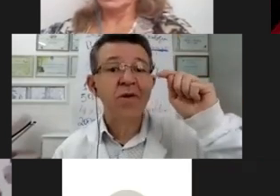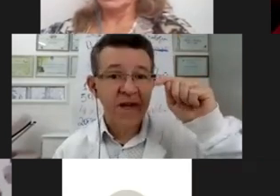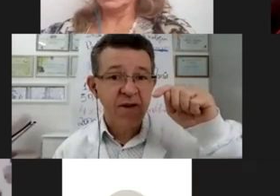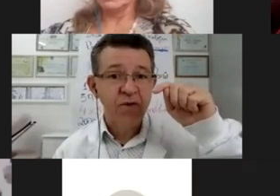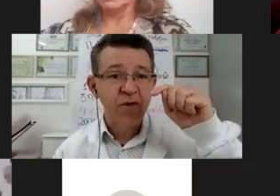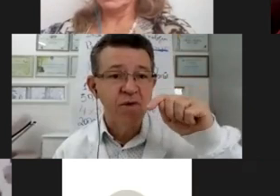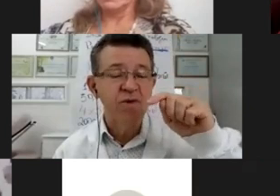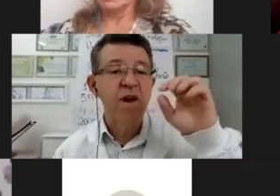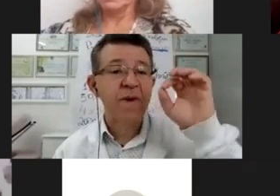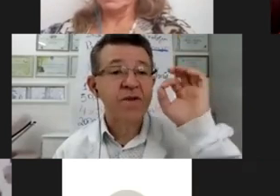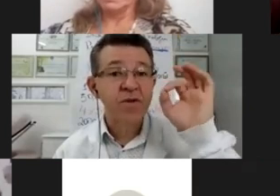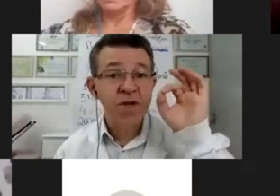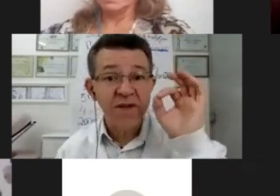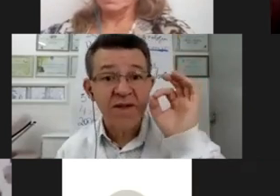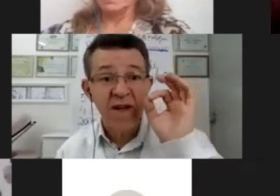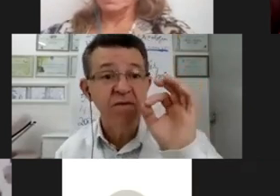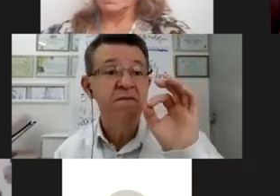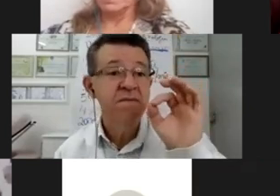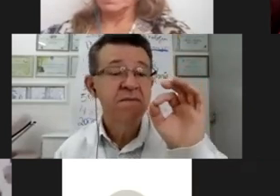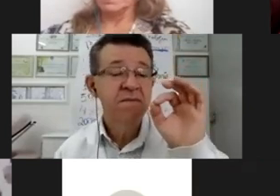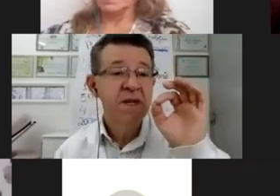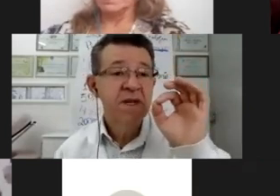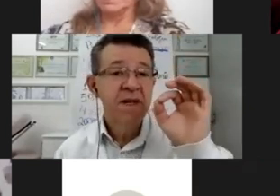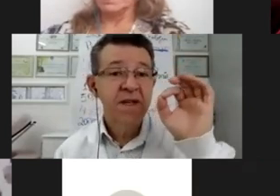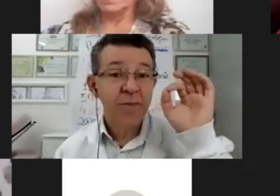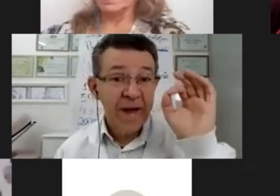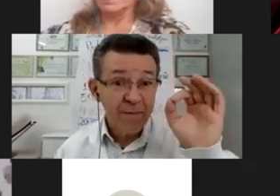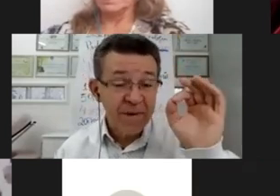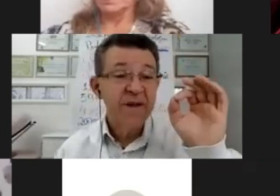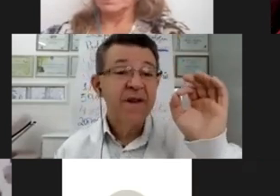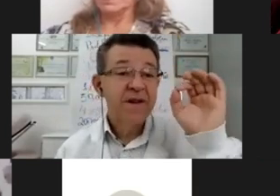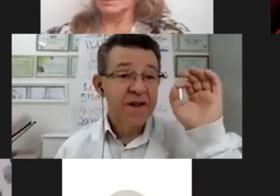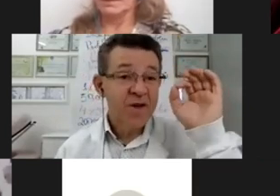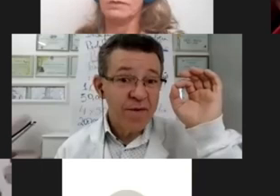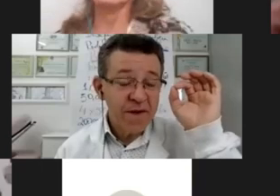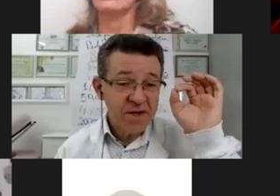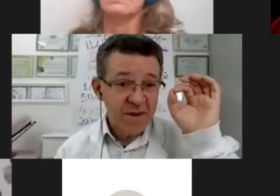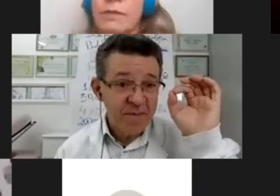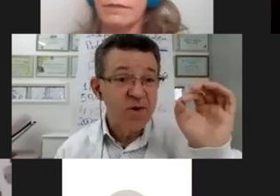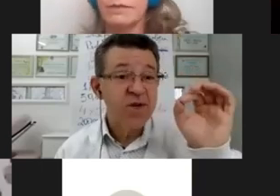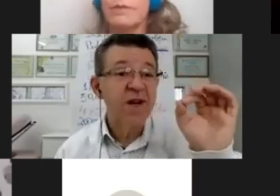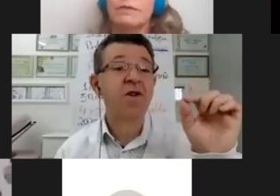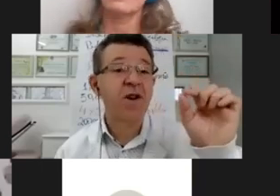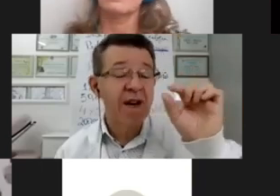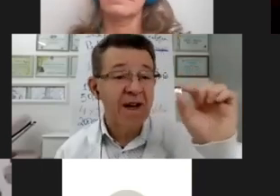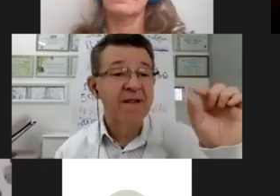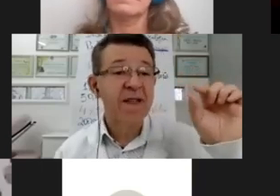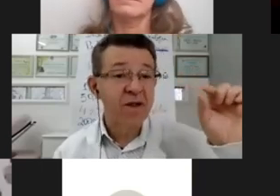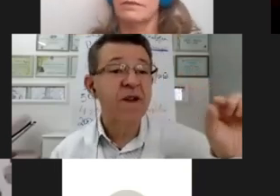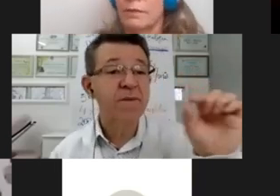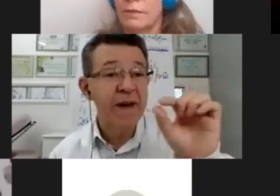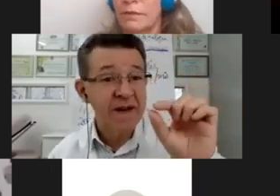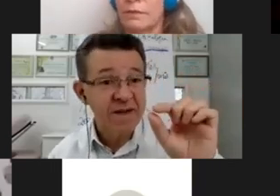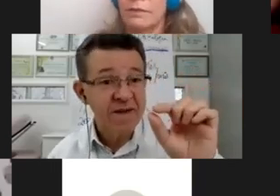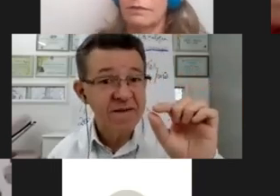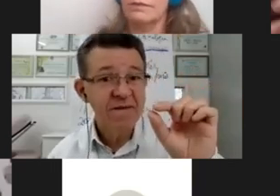que eu coloquei no curso é uma sugestão. Então, Pepe, na sua ficha terapêutica, coloca lá, tem